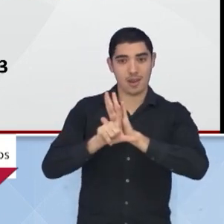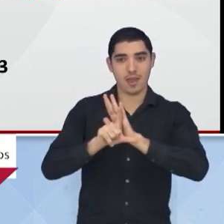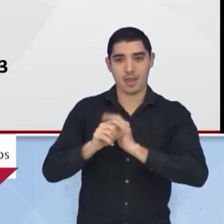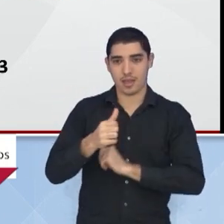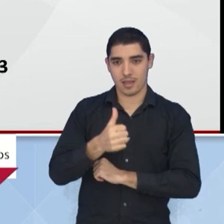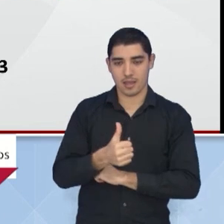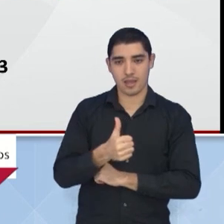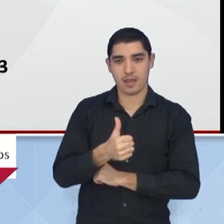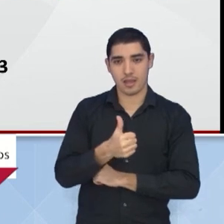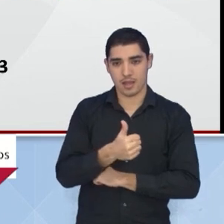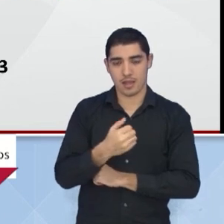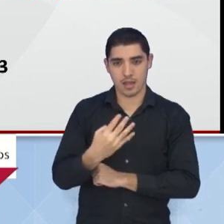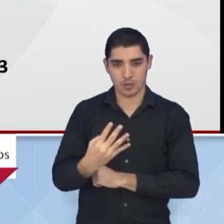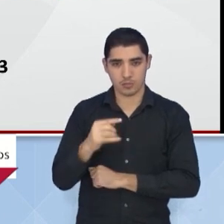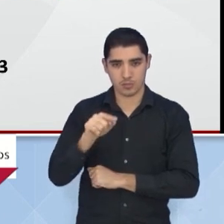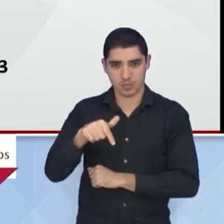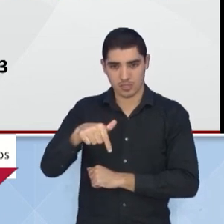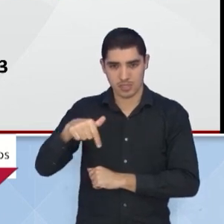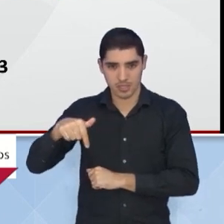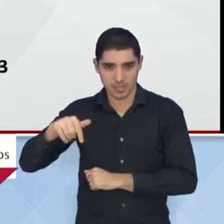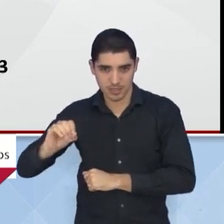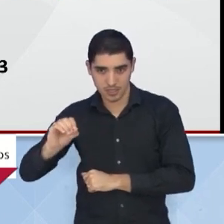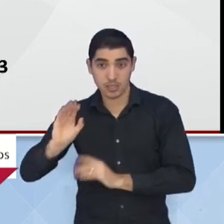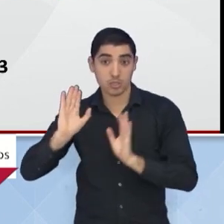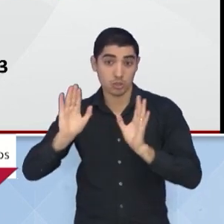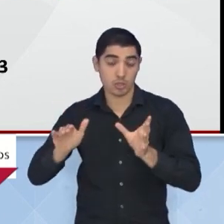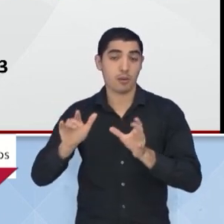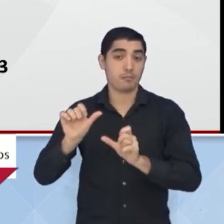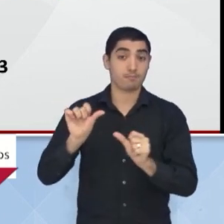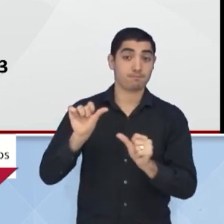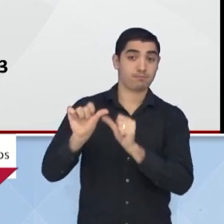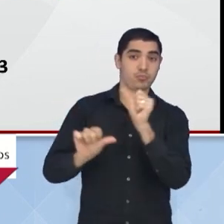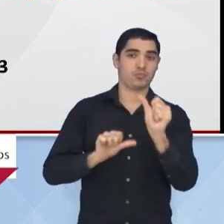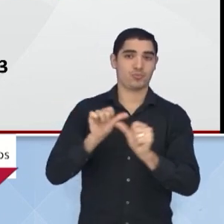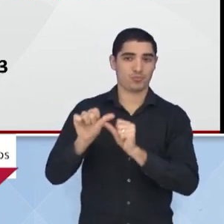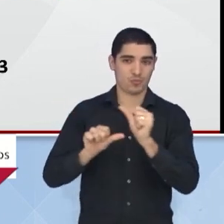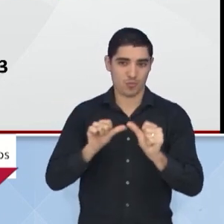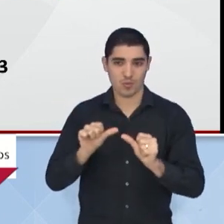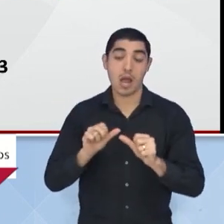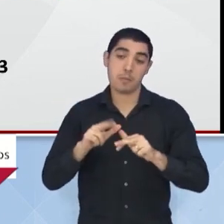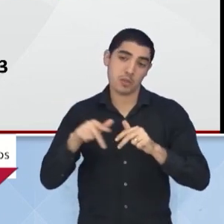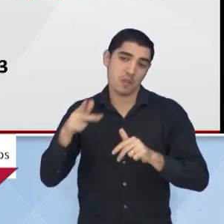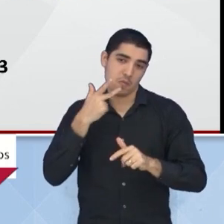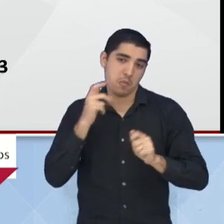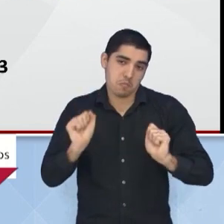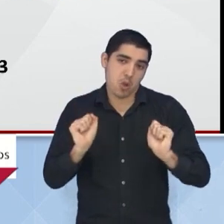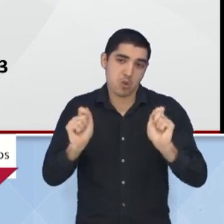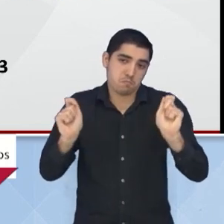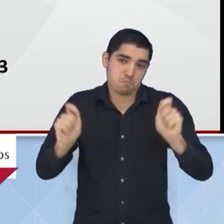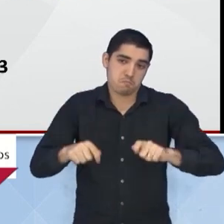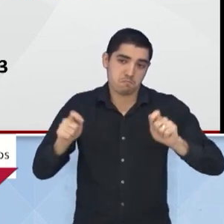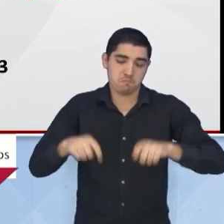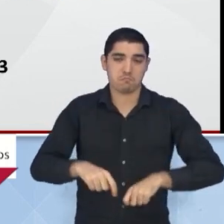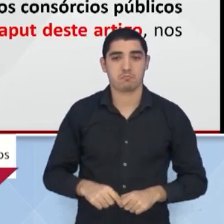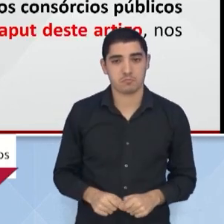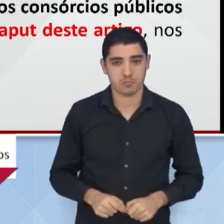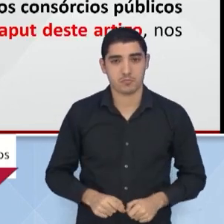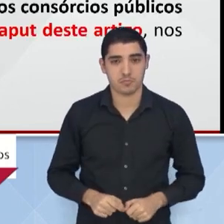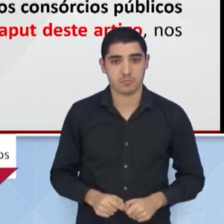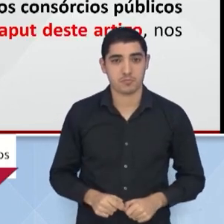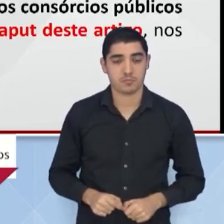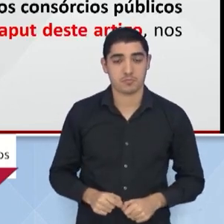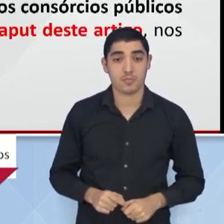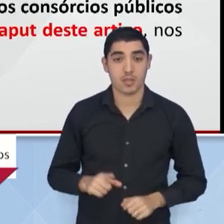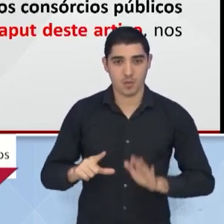alação foi promovida pela lei 14770 fazendo dando essa prerrogativa essa possibilidade né e